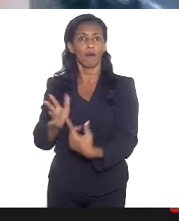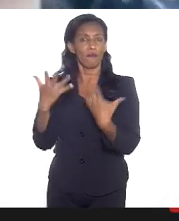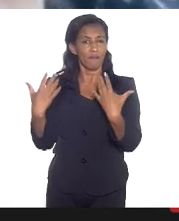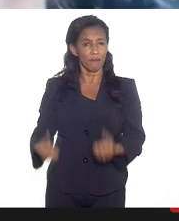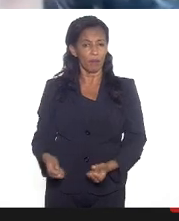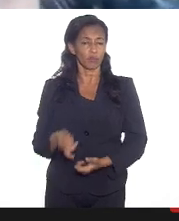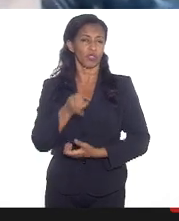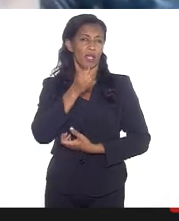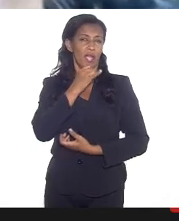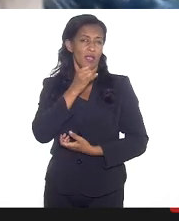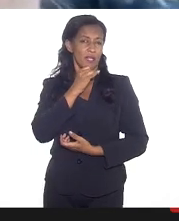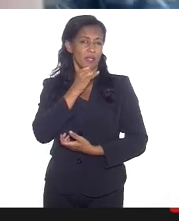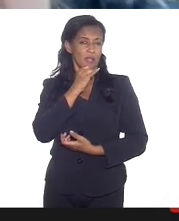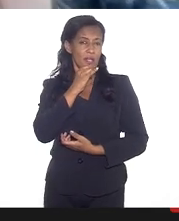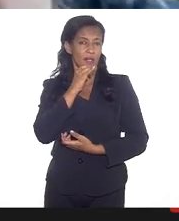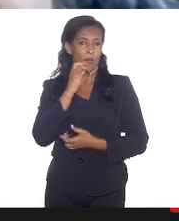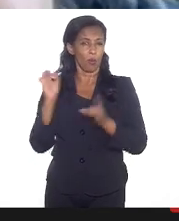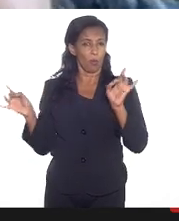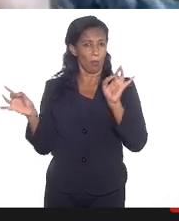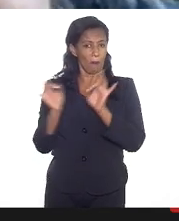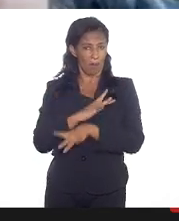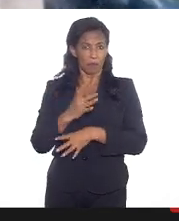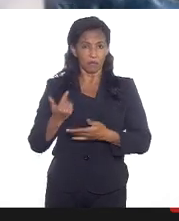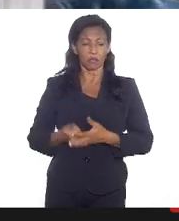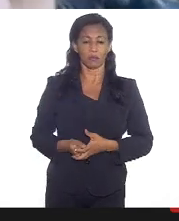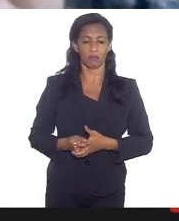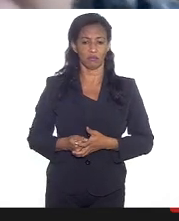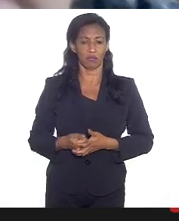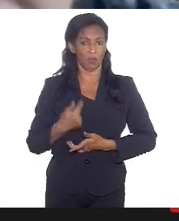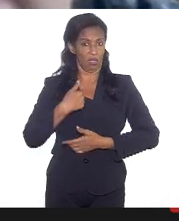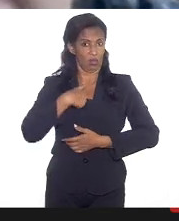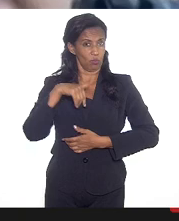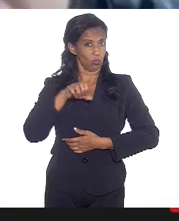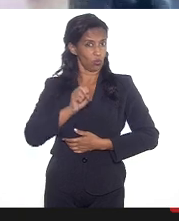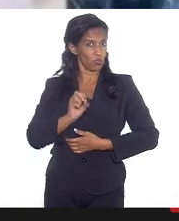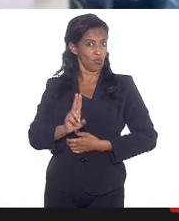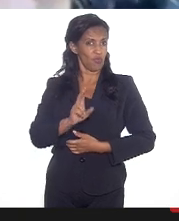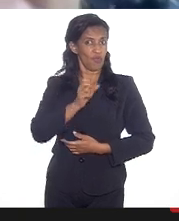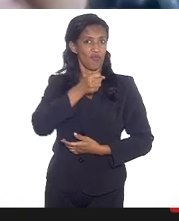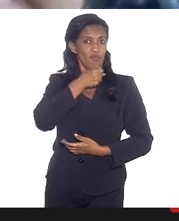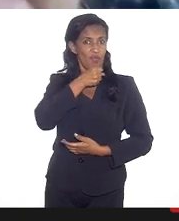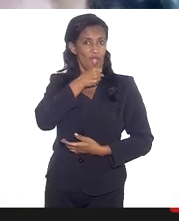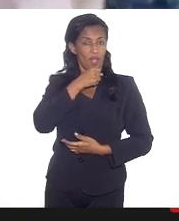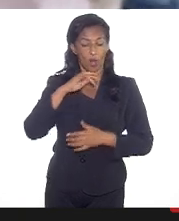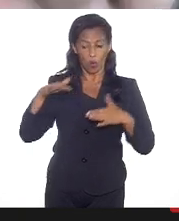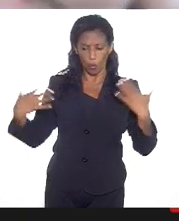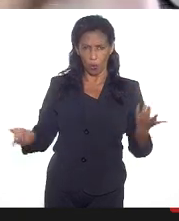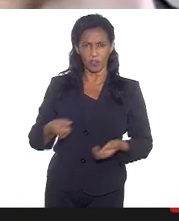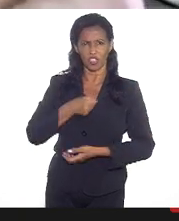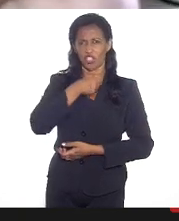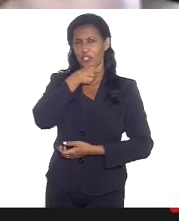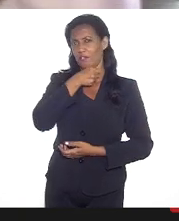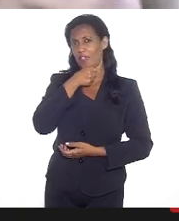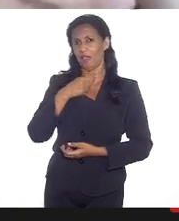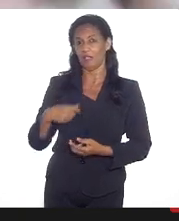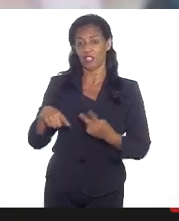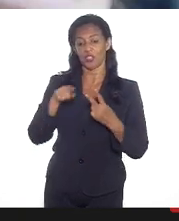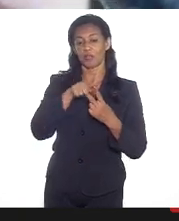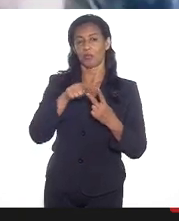exemplos concretos, que eu não sou megalomaníaco, eu sou velho. Quando a gente é velho, a gente tem duas